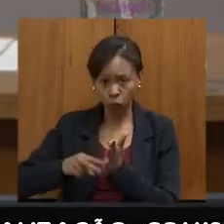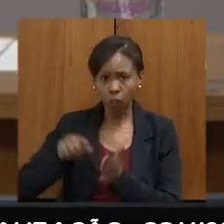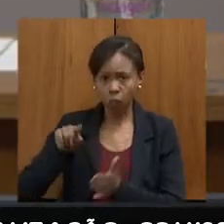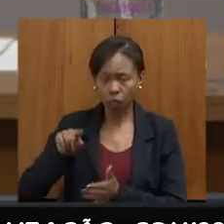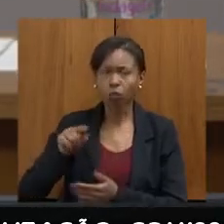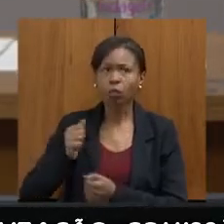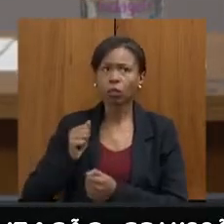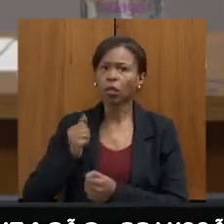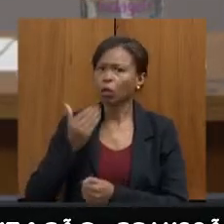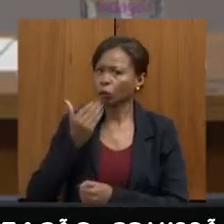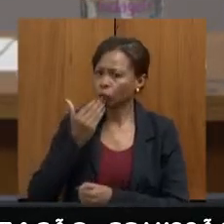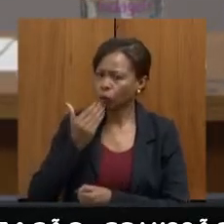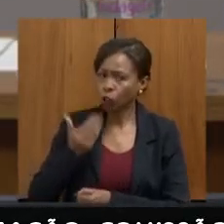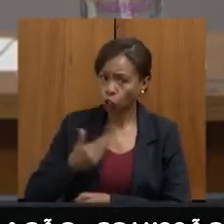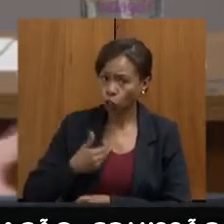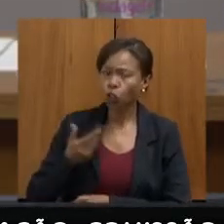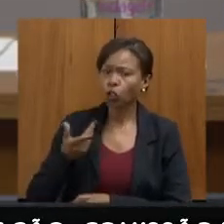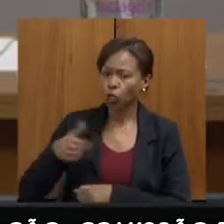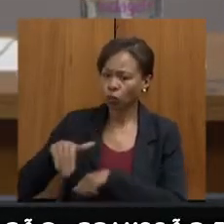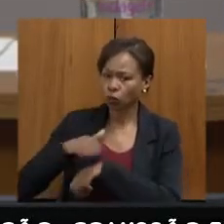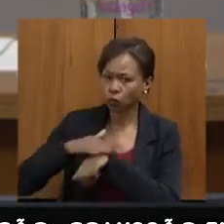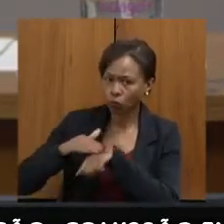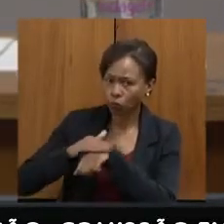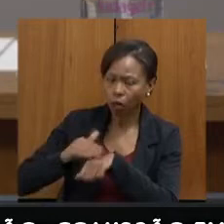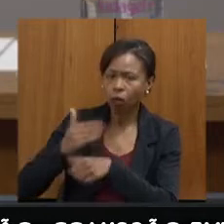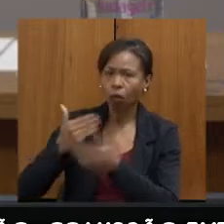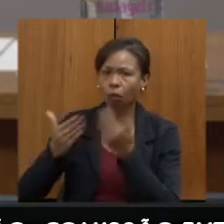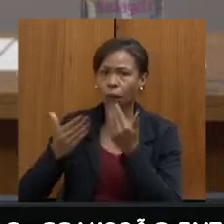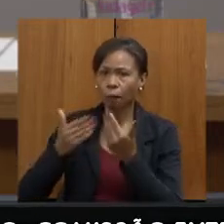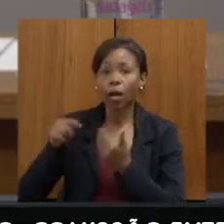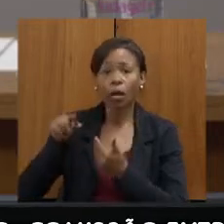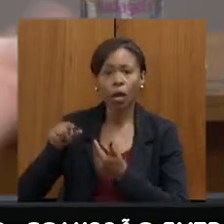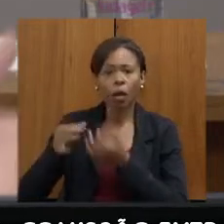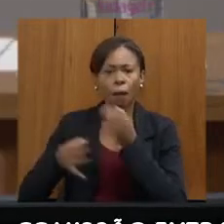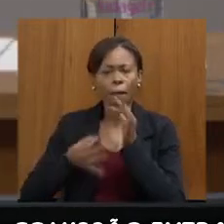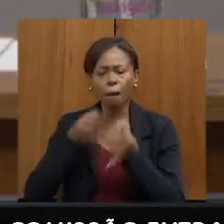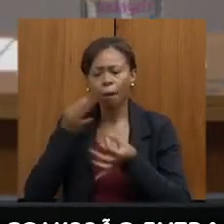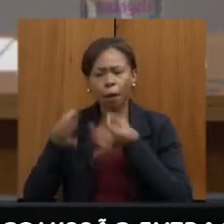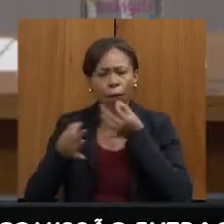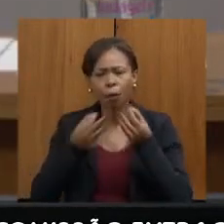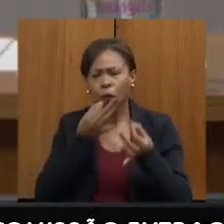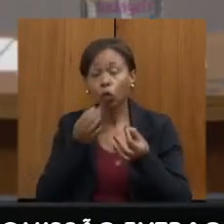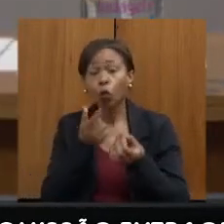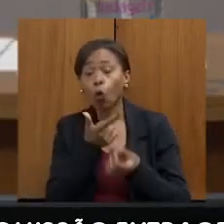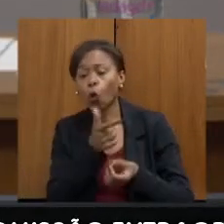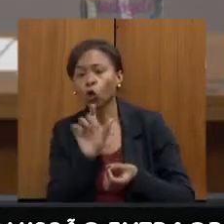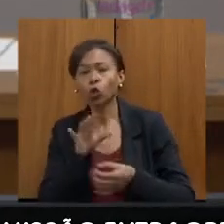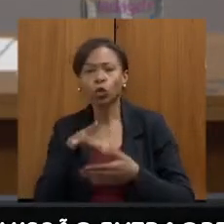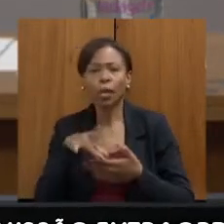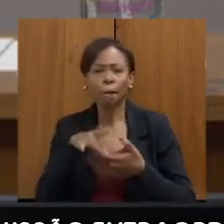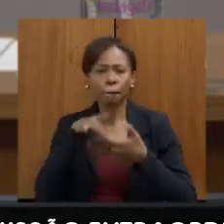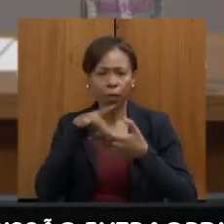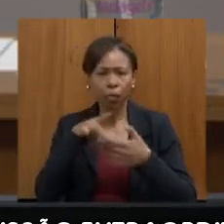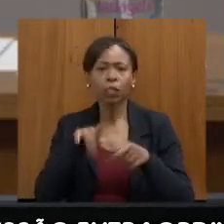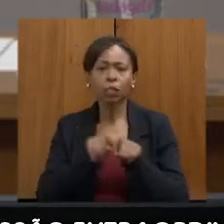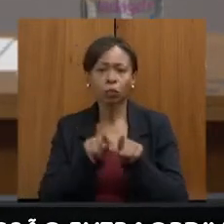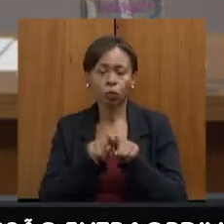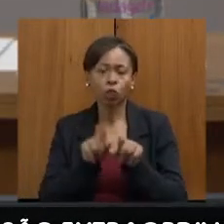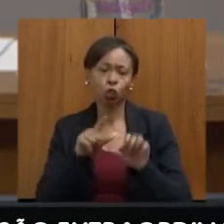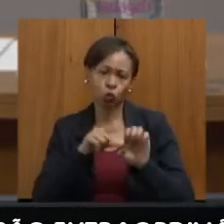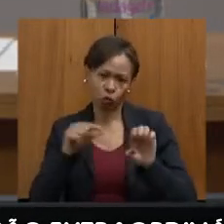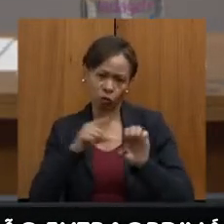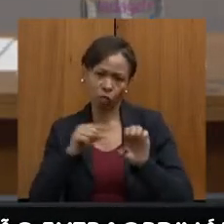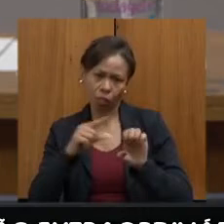interagimos com ele e ele ele trouxe muitos muitas sugestões e com outros representantes aí dos empreendedores